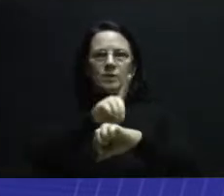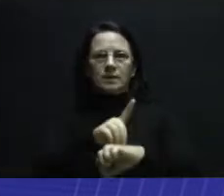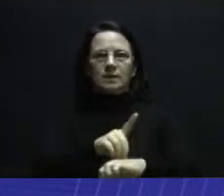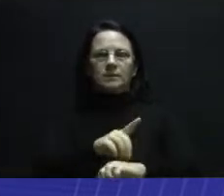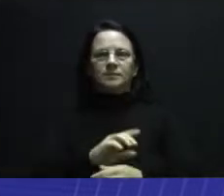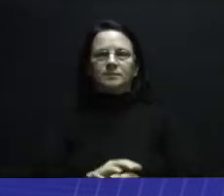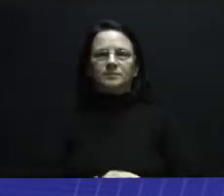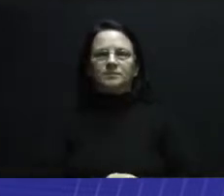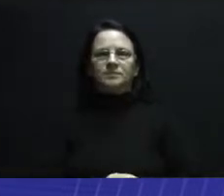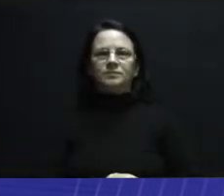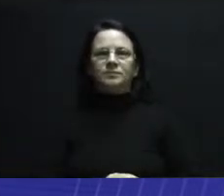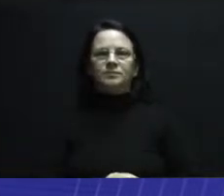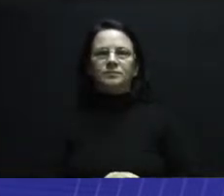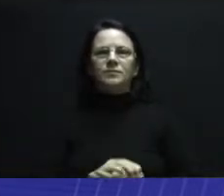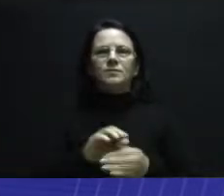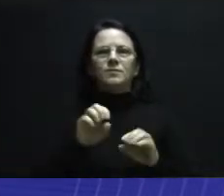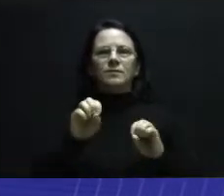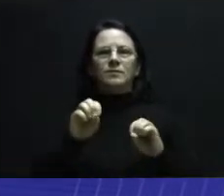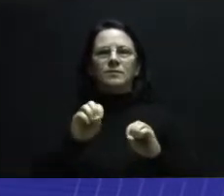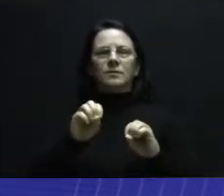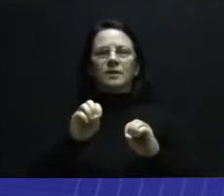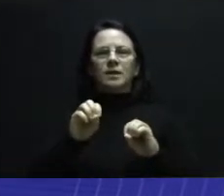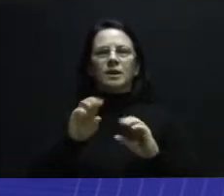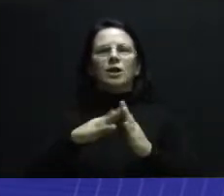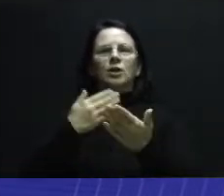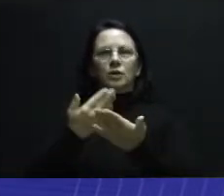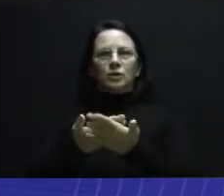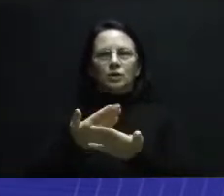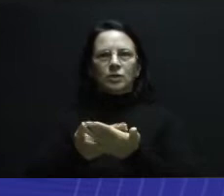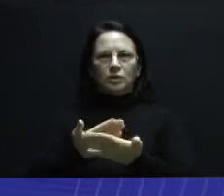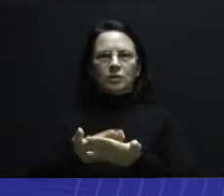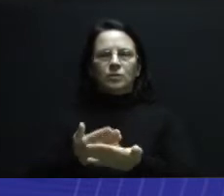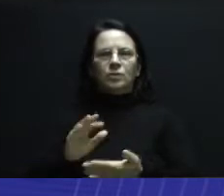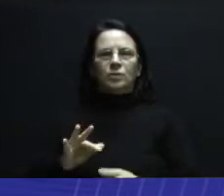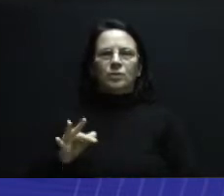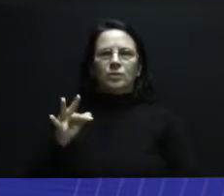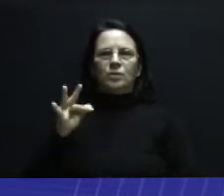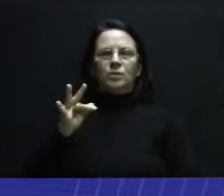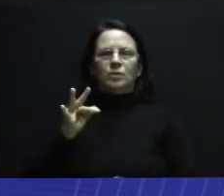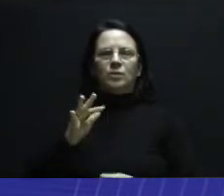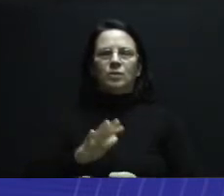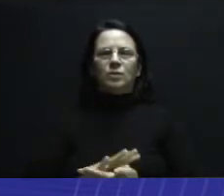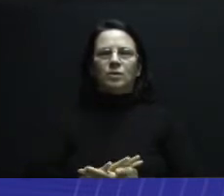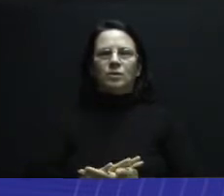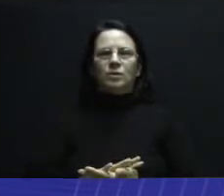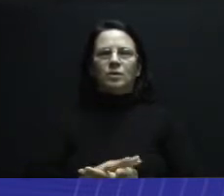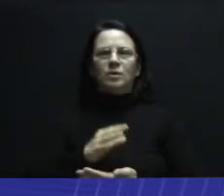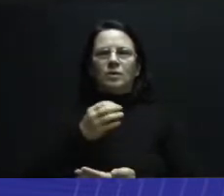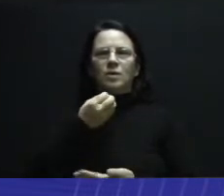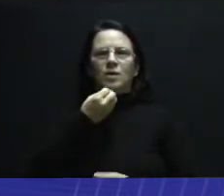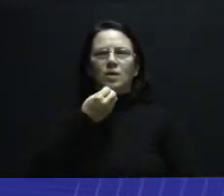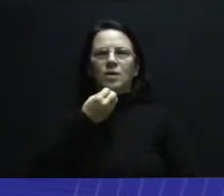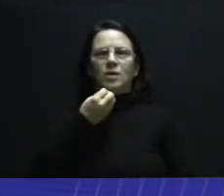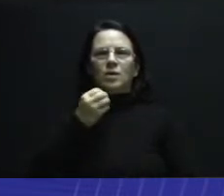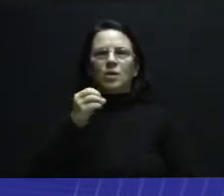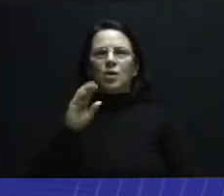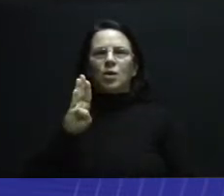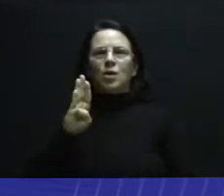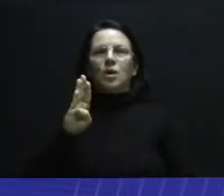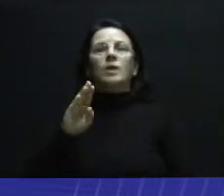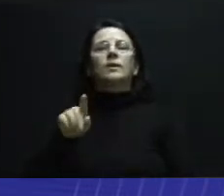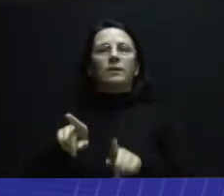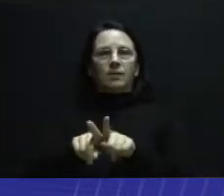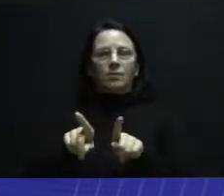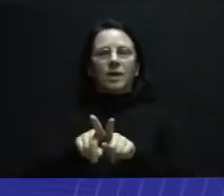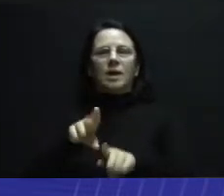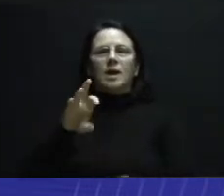Santos. Cursou ensino fundamental em Prosperidade e também em Boa Esperança, no Espírito Santo. Já